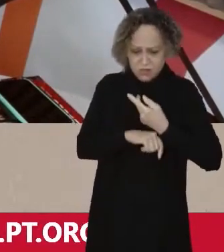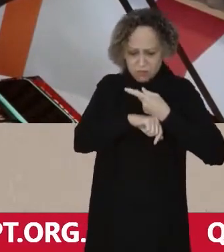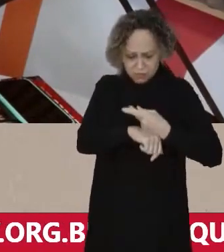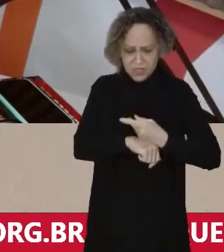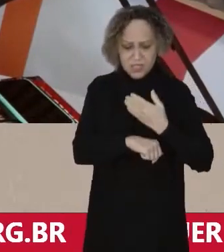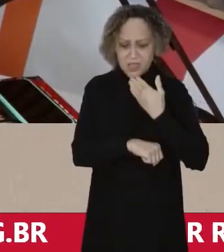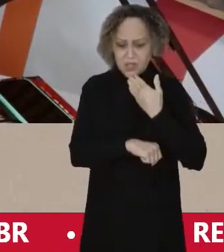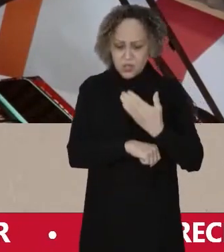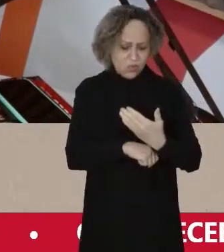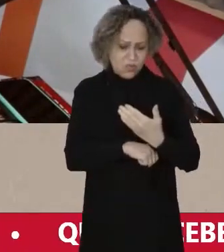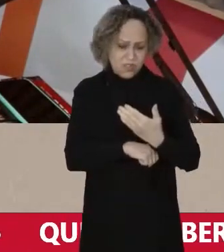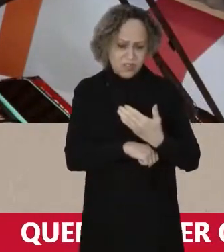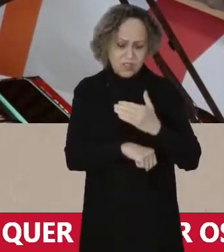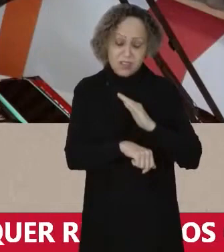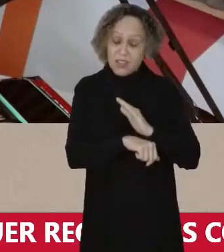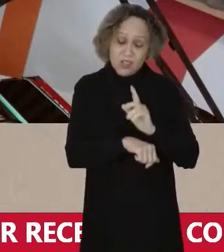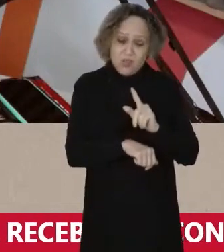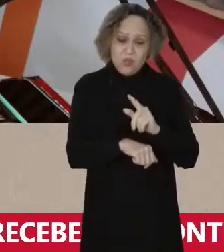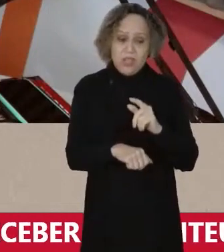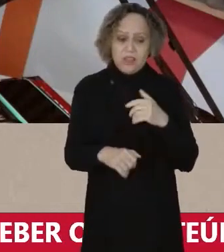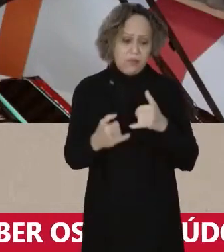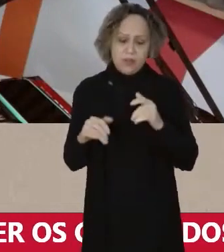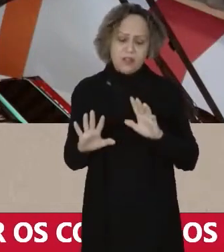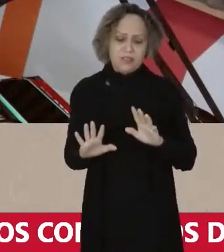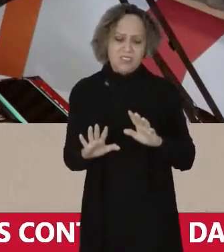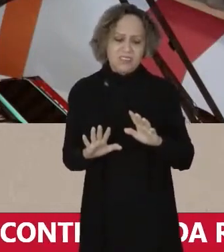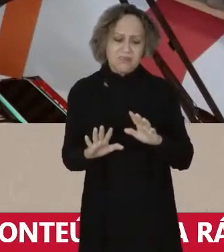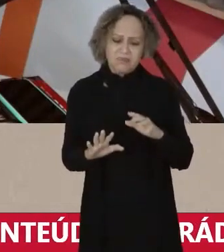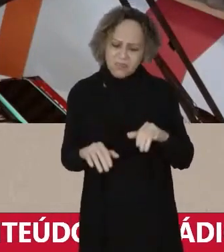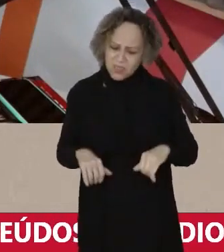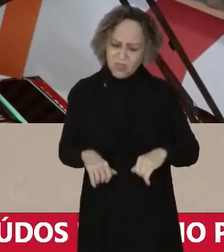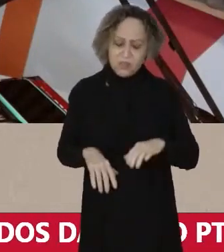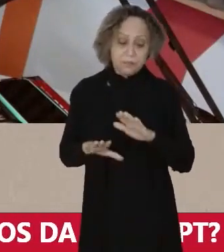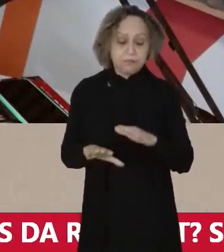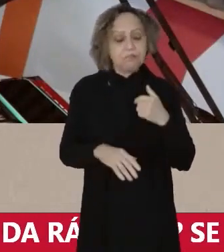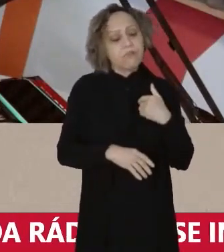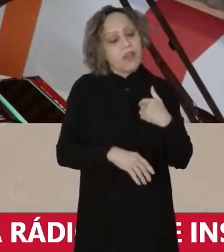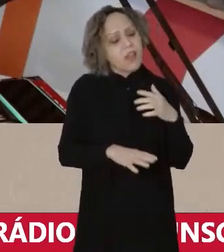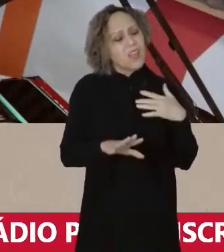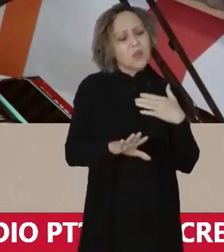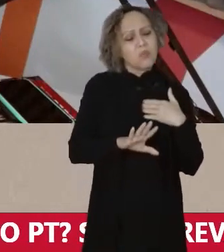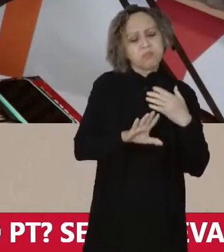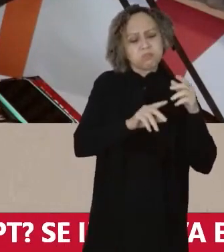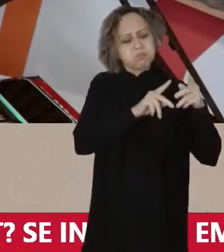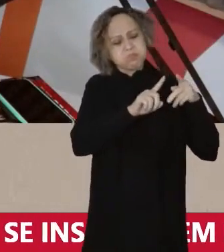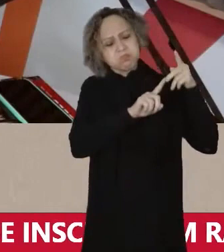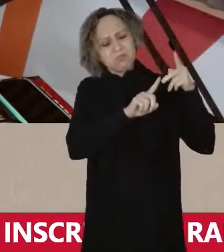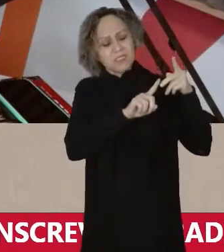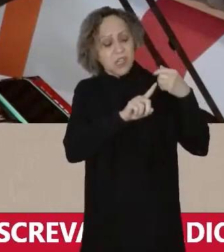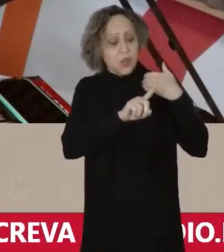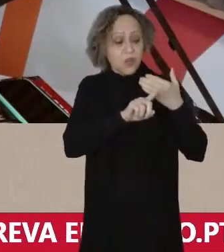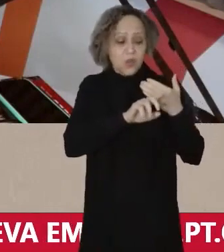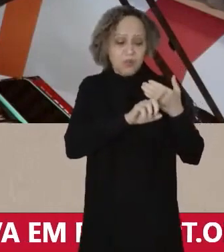foi, eu não sei, eu tenho. Eu me desliguei um pouco da política, todo mundo sabe, meu partido, né,